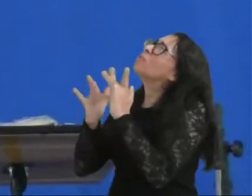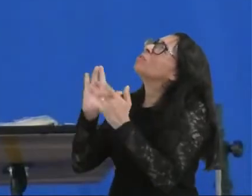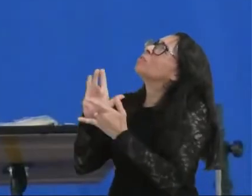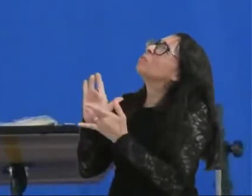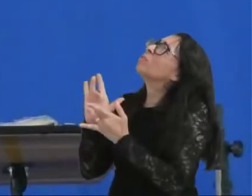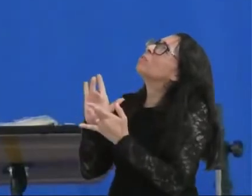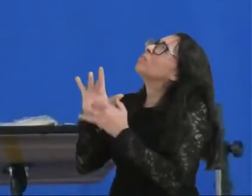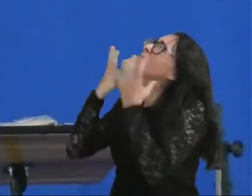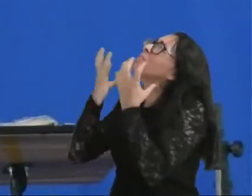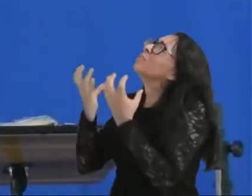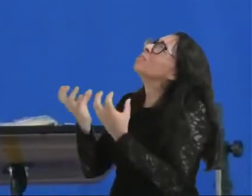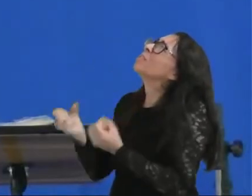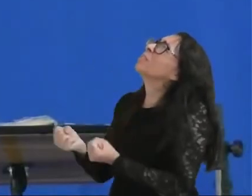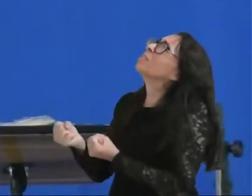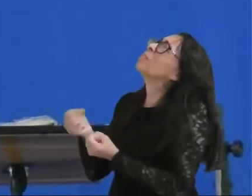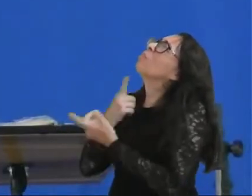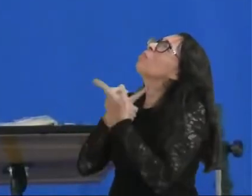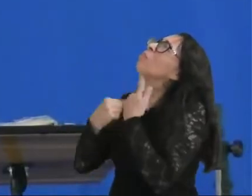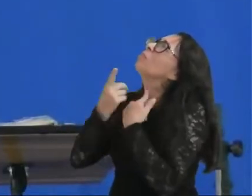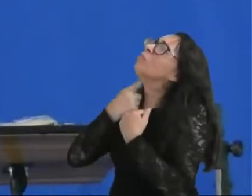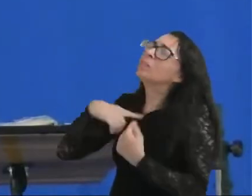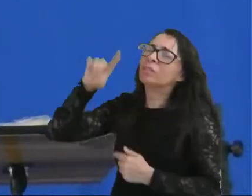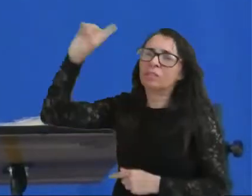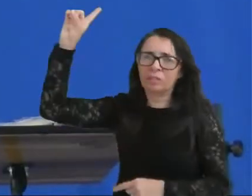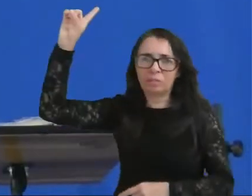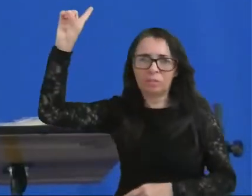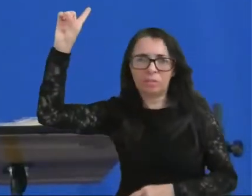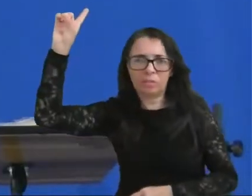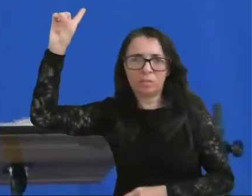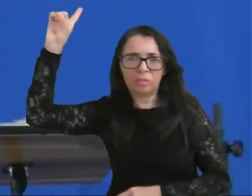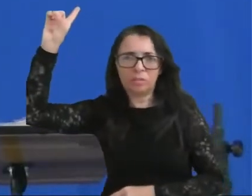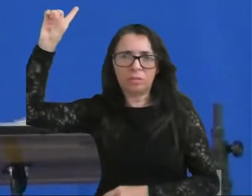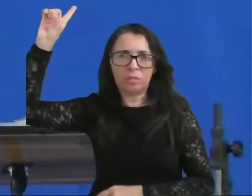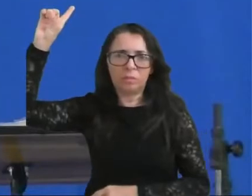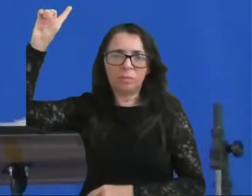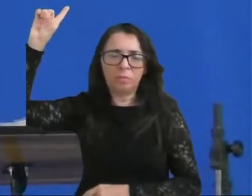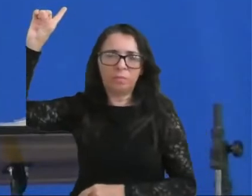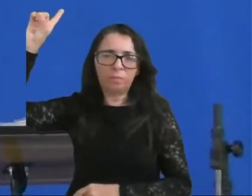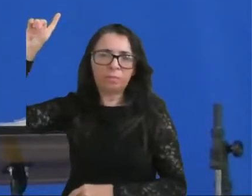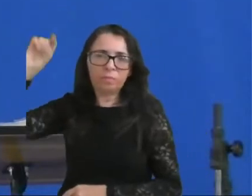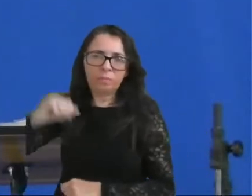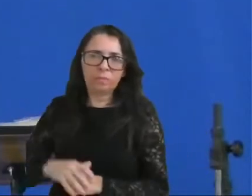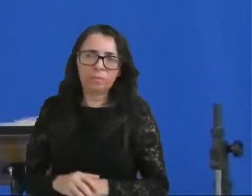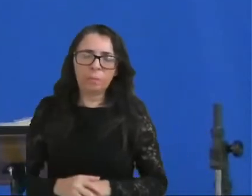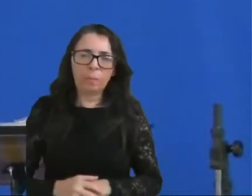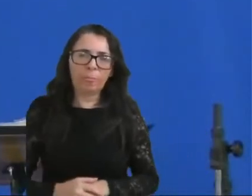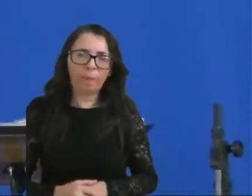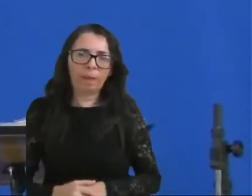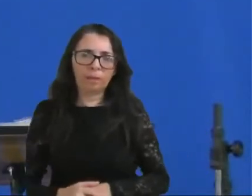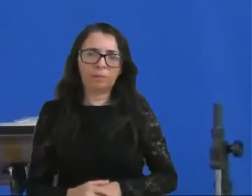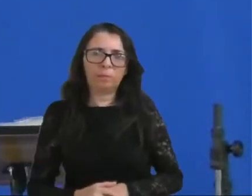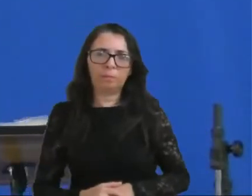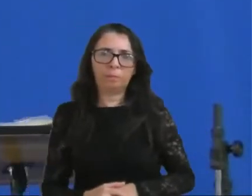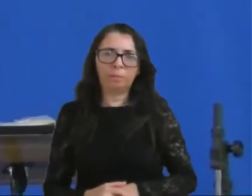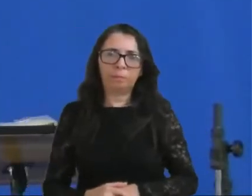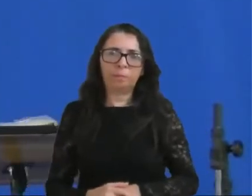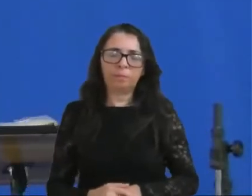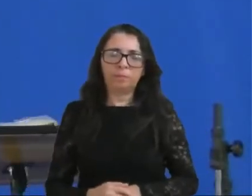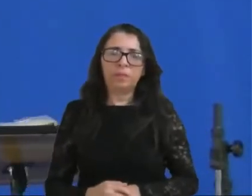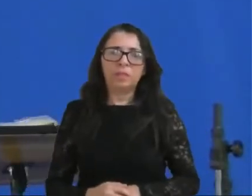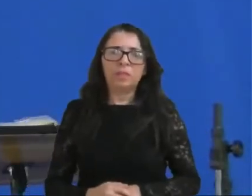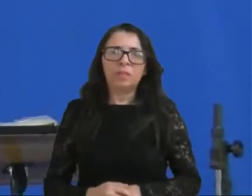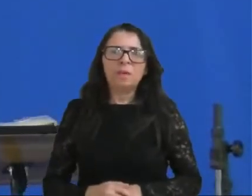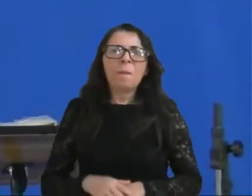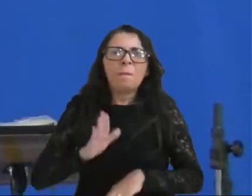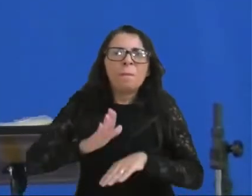sua vida como noivo. Você pode então entender que você precisa voltar ao primeiro amor.